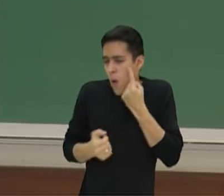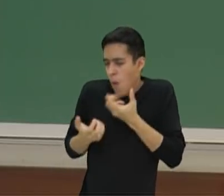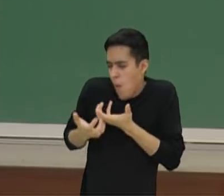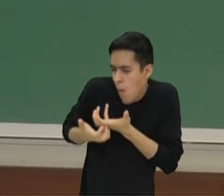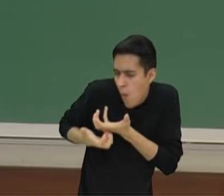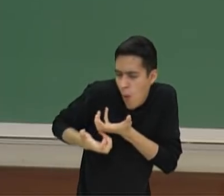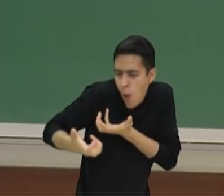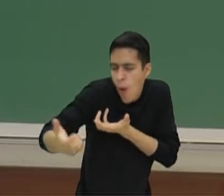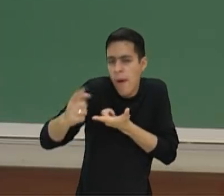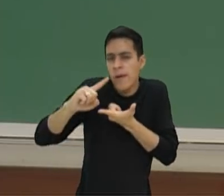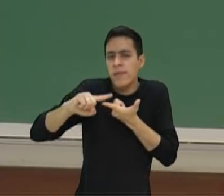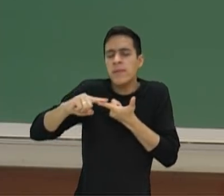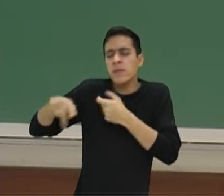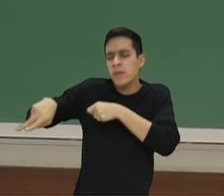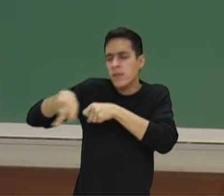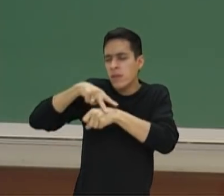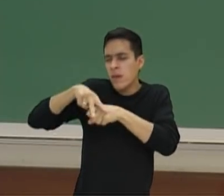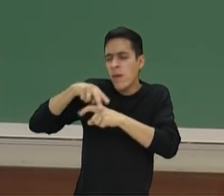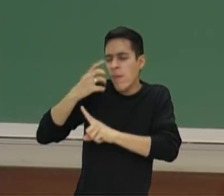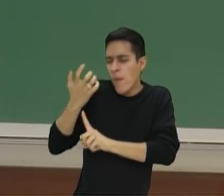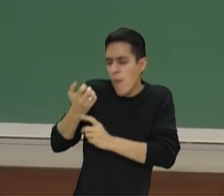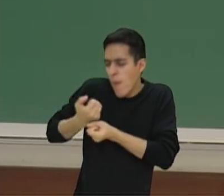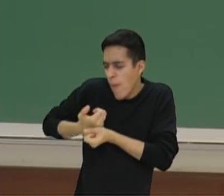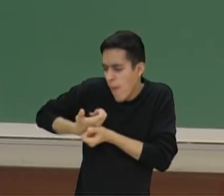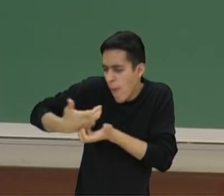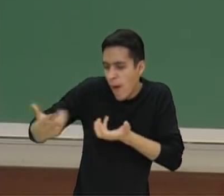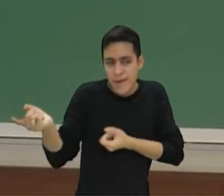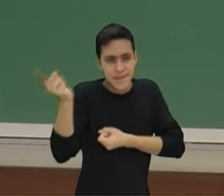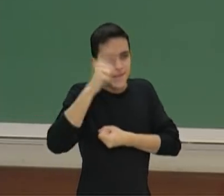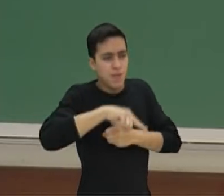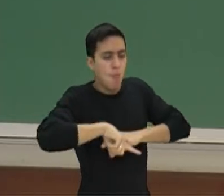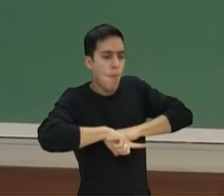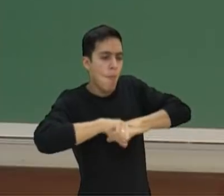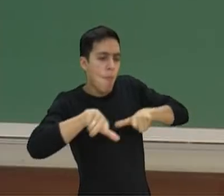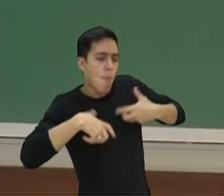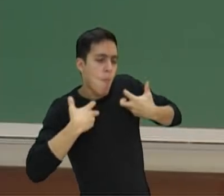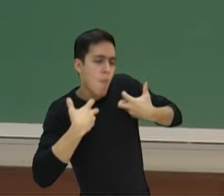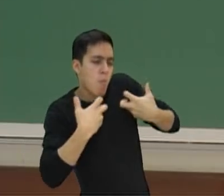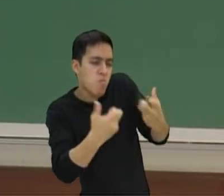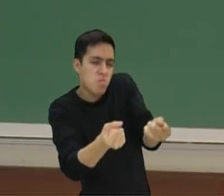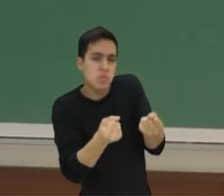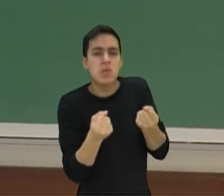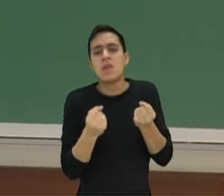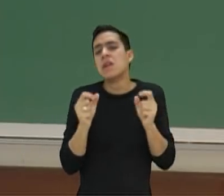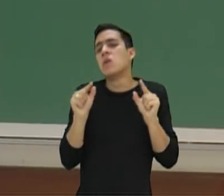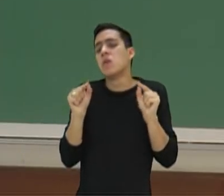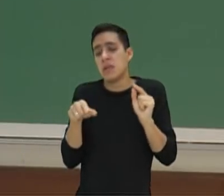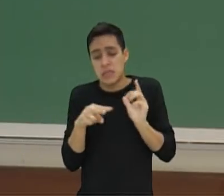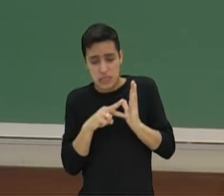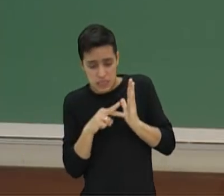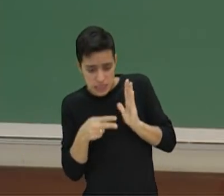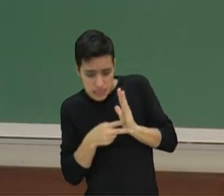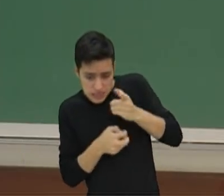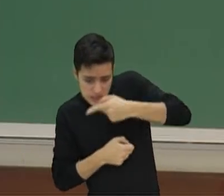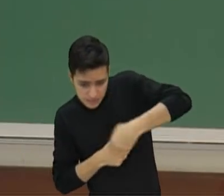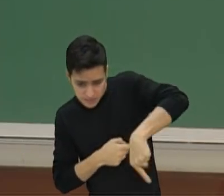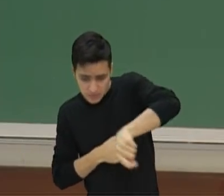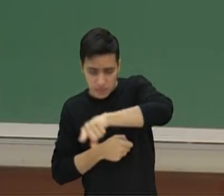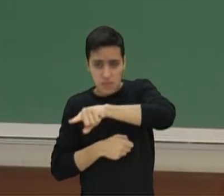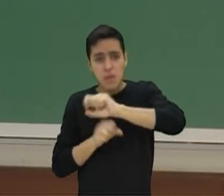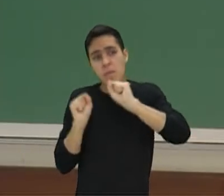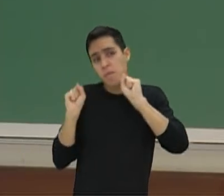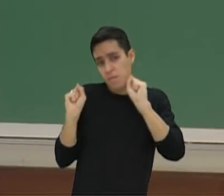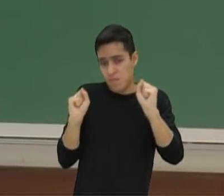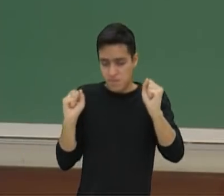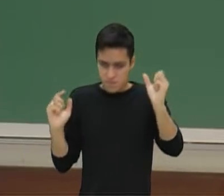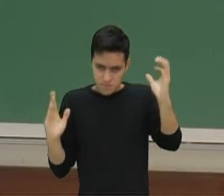vegetação, como é que ela está aqui? Verdinha, e aqui ela está seca. A gente pode dizer o quê? Que talvez seja